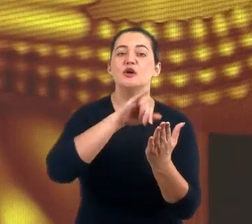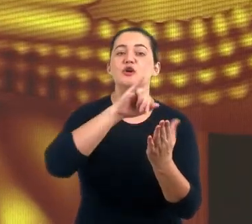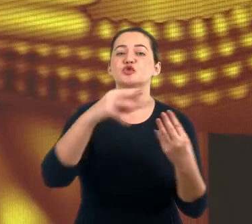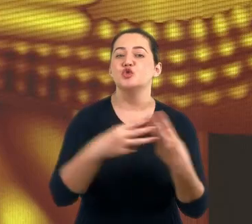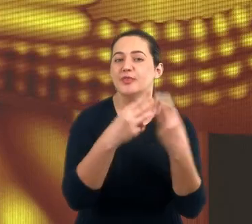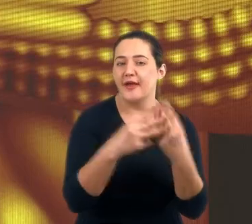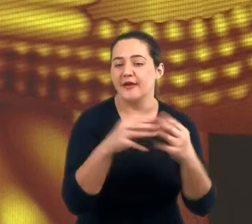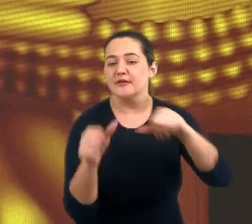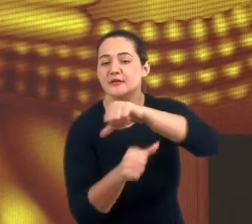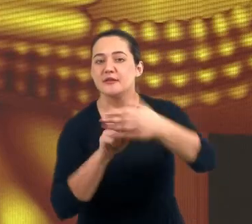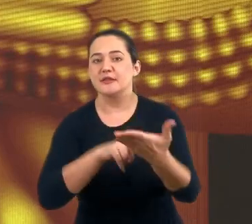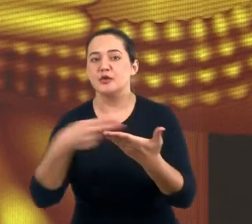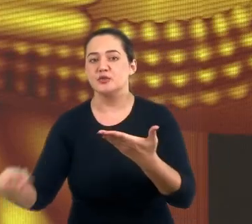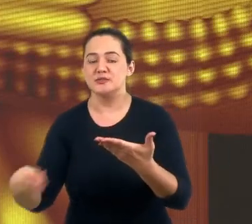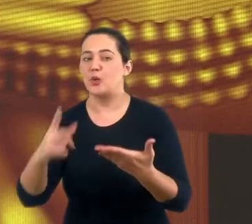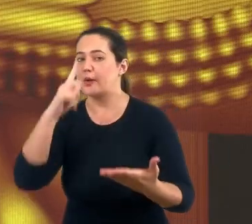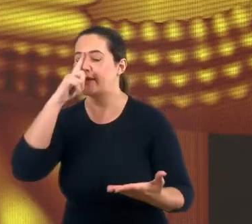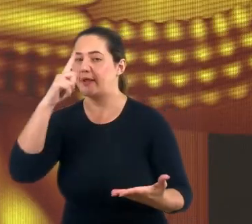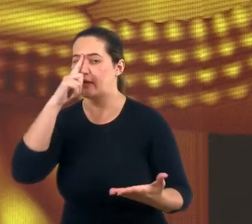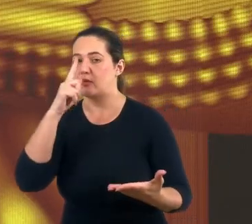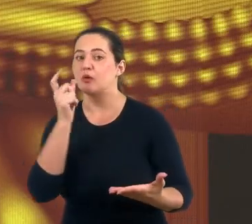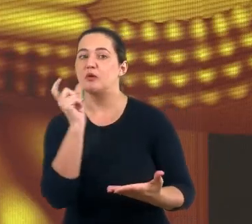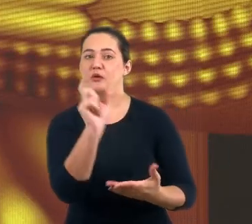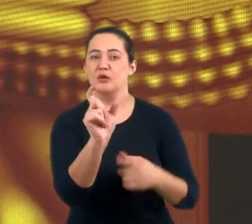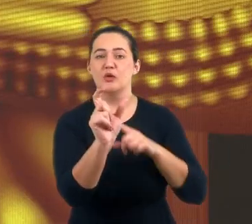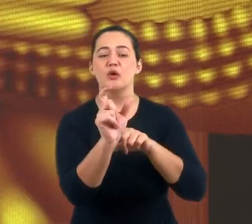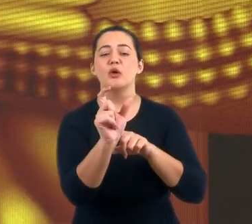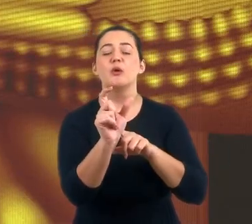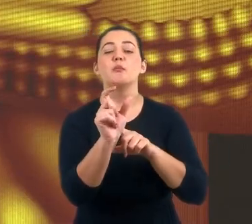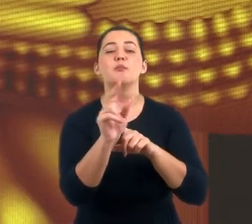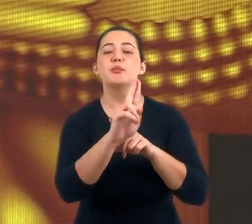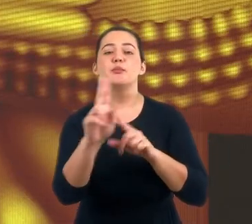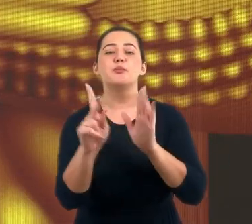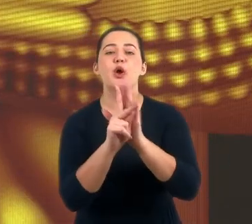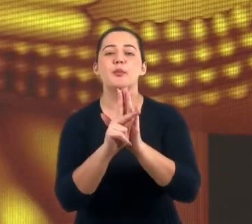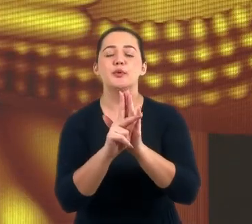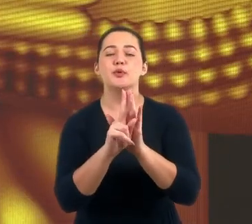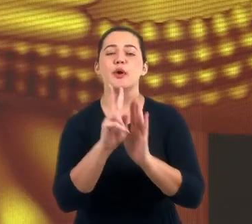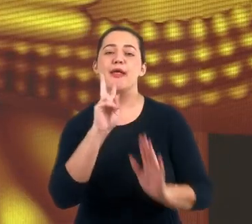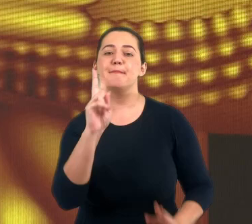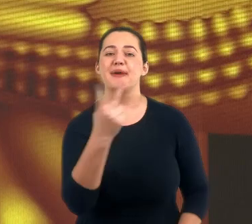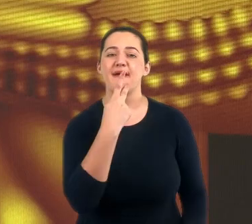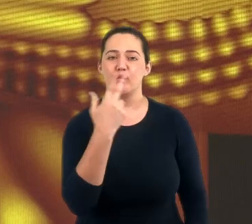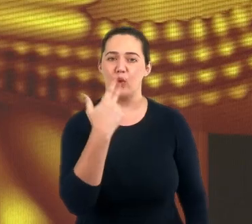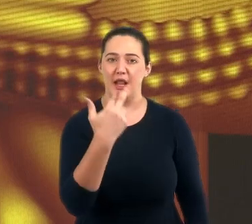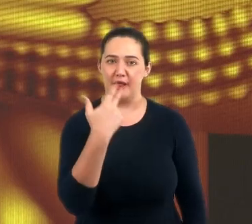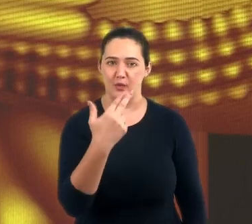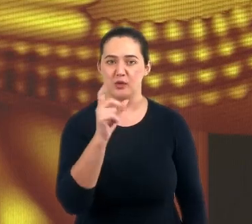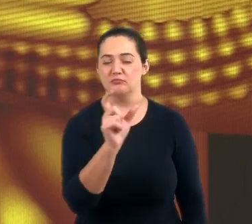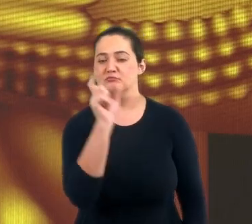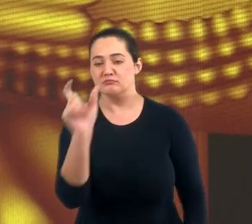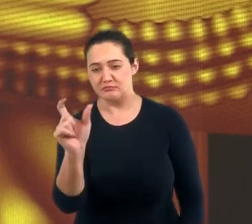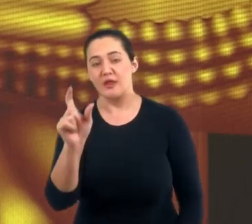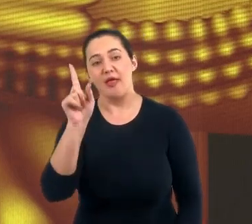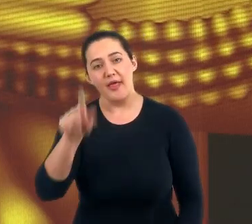em programas passados, traduziu o termo hebraico por katarizo, que literalmente